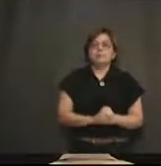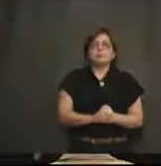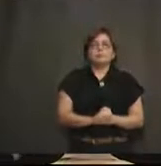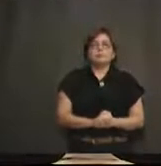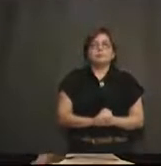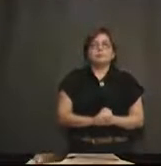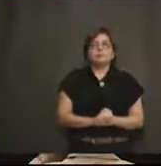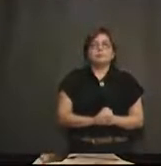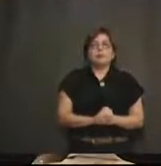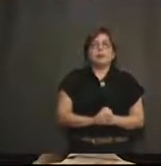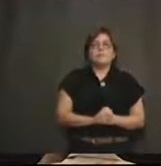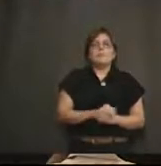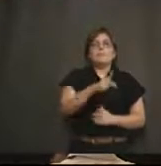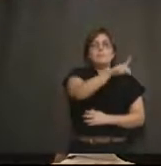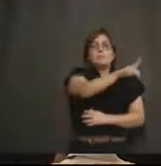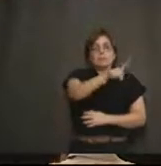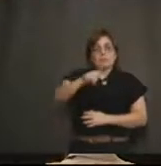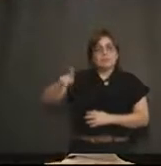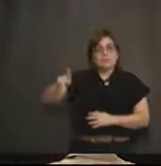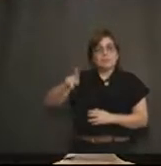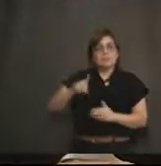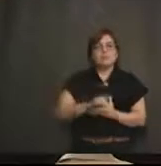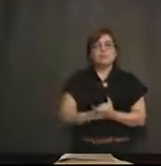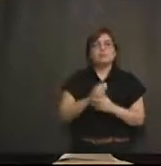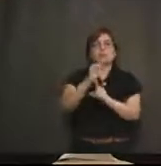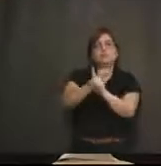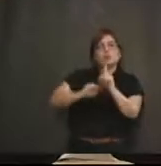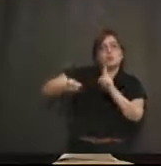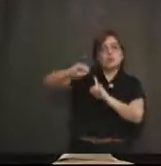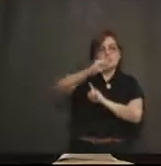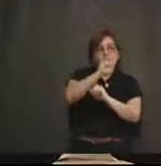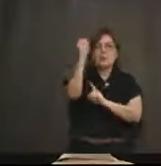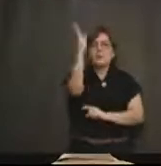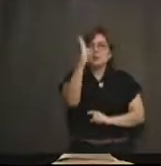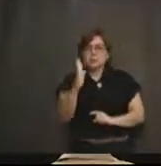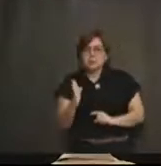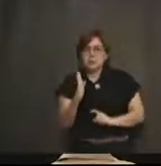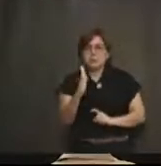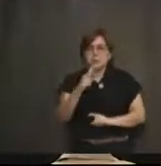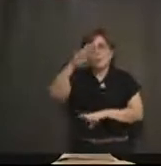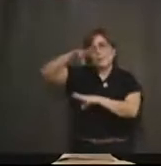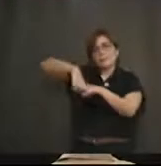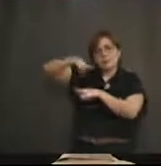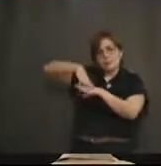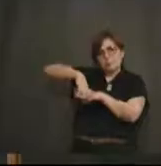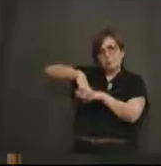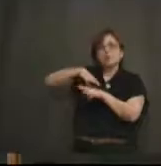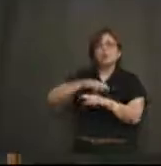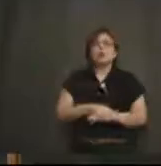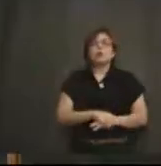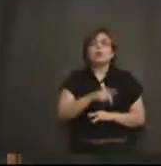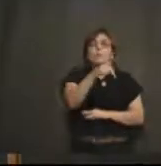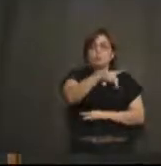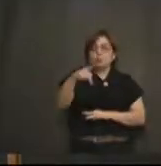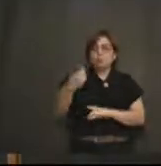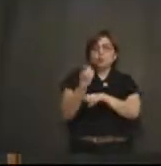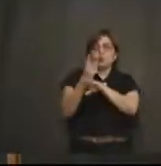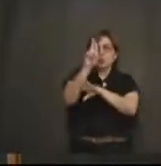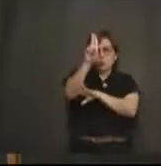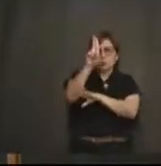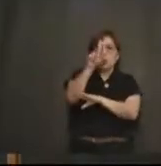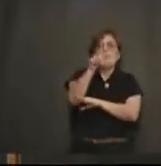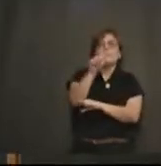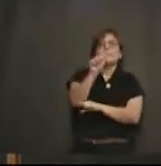O presidente da Sociedade Brasileira de Matemática, professor doutor